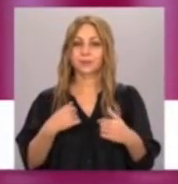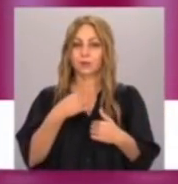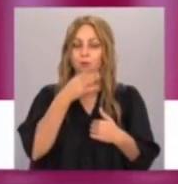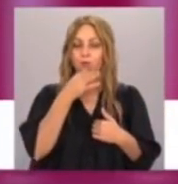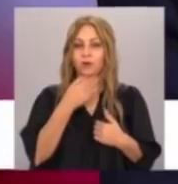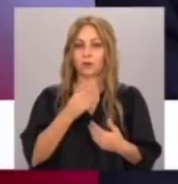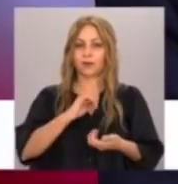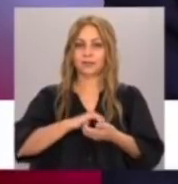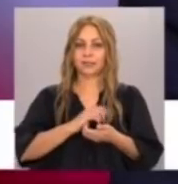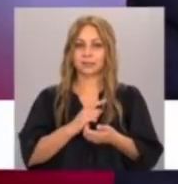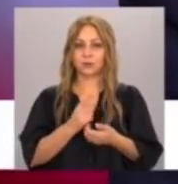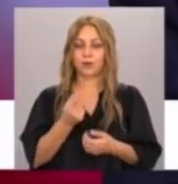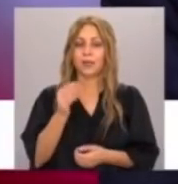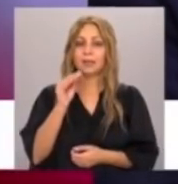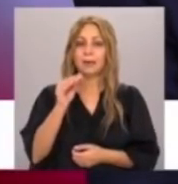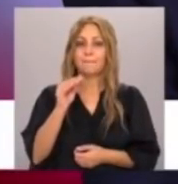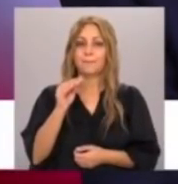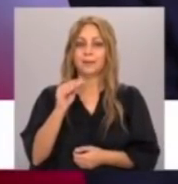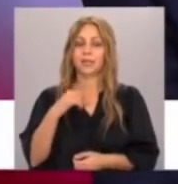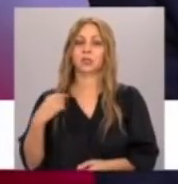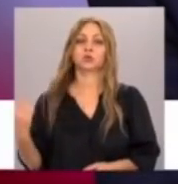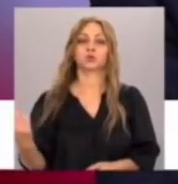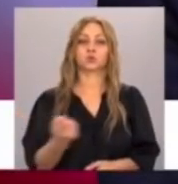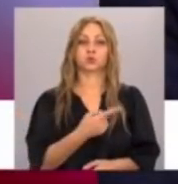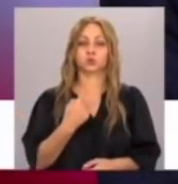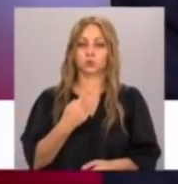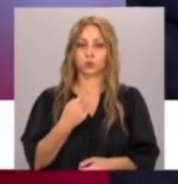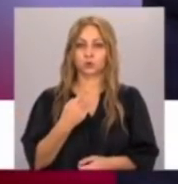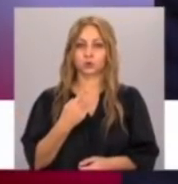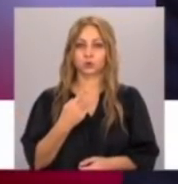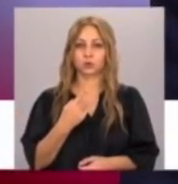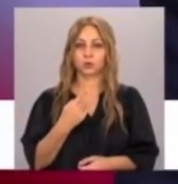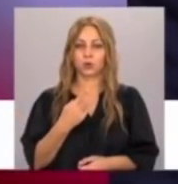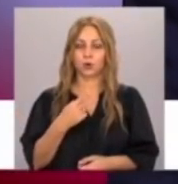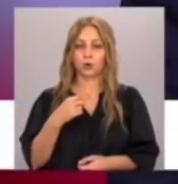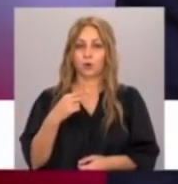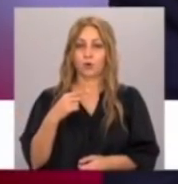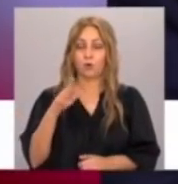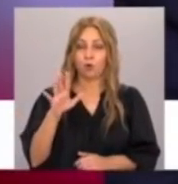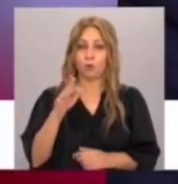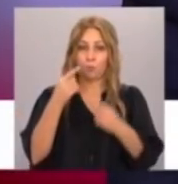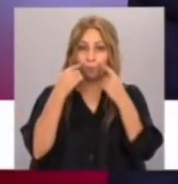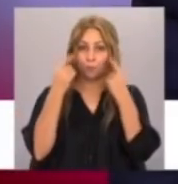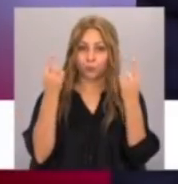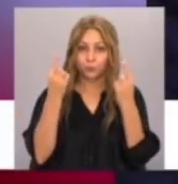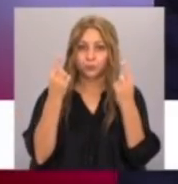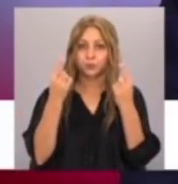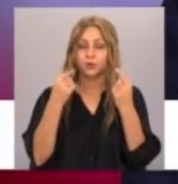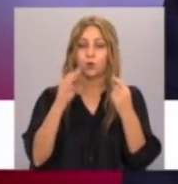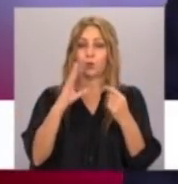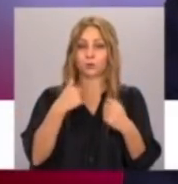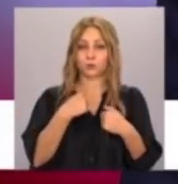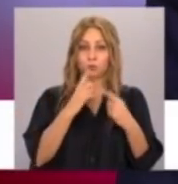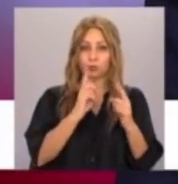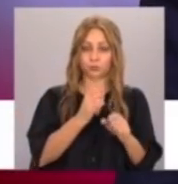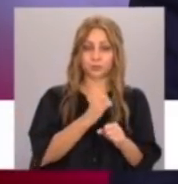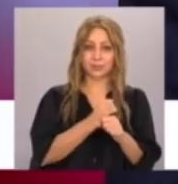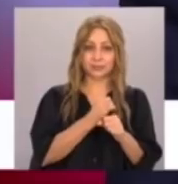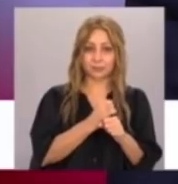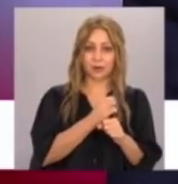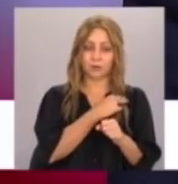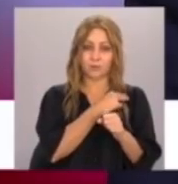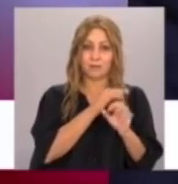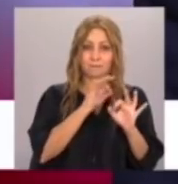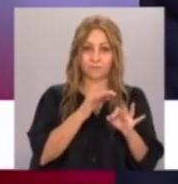estava a falar na caixa era a banca toda nacionalizada é da altura dos anos 70 e 80 começou a se comportar dessa maneira por assinatura que eu comecei a trabalhar sair da